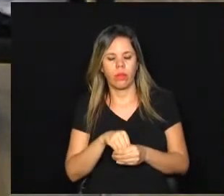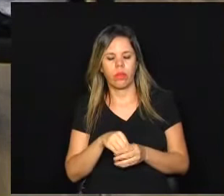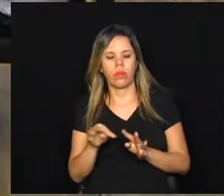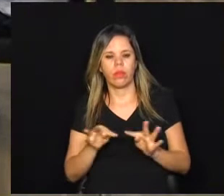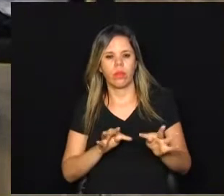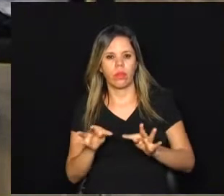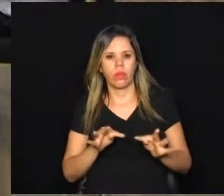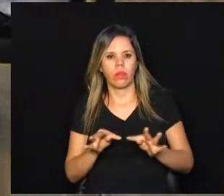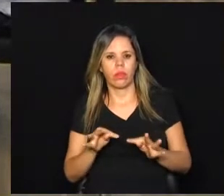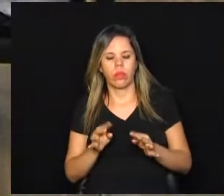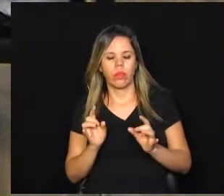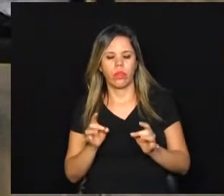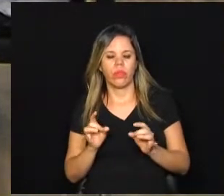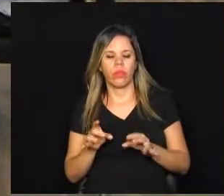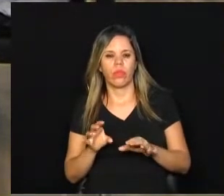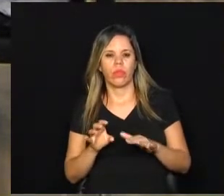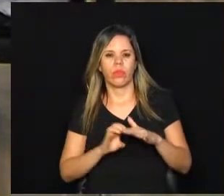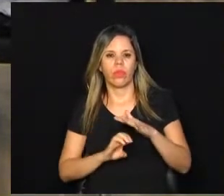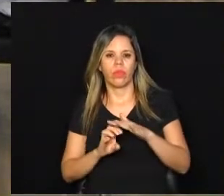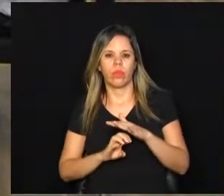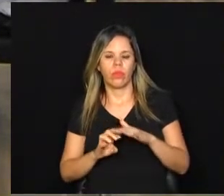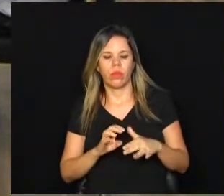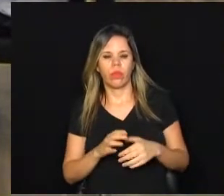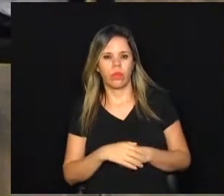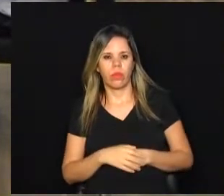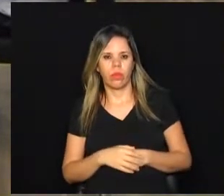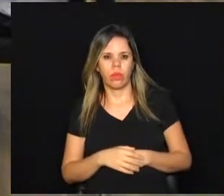permitindo privatizações?